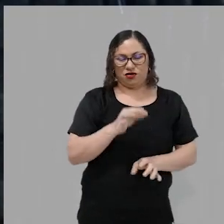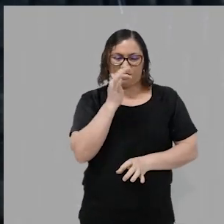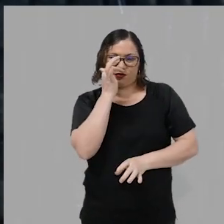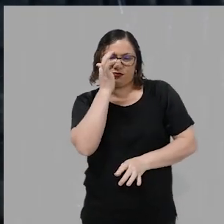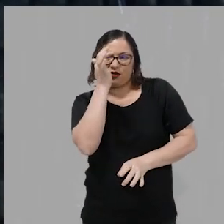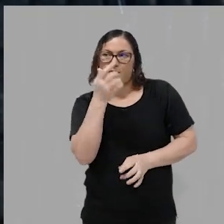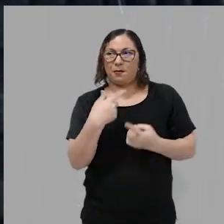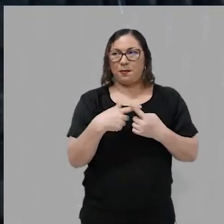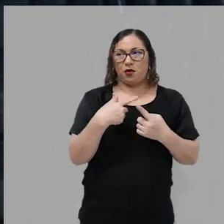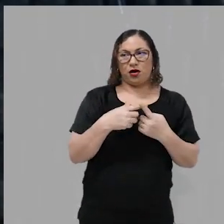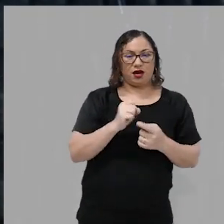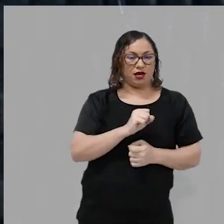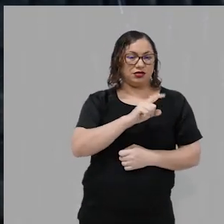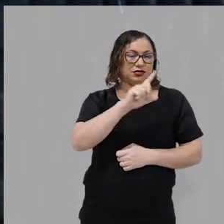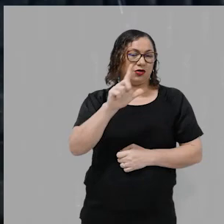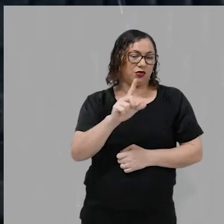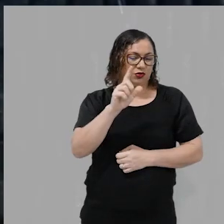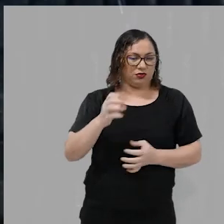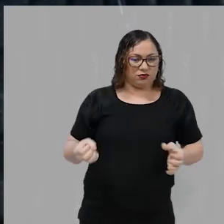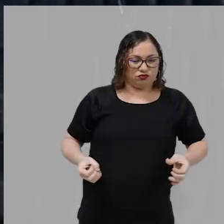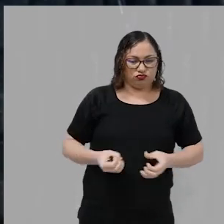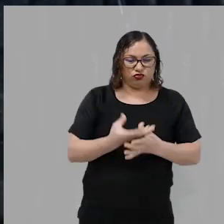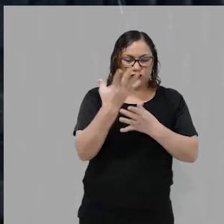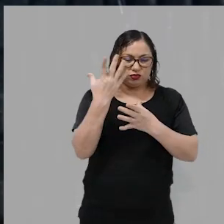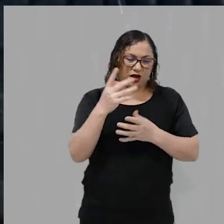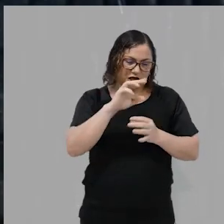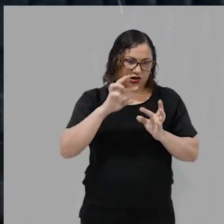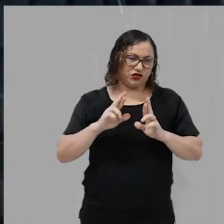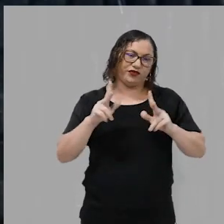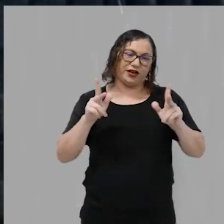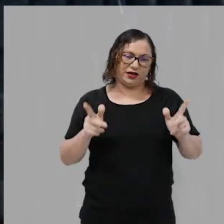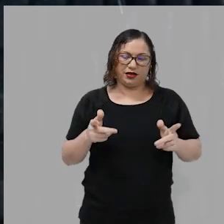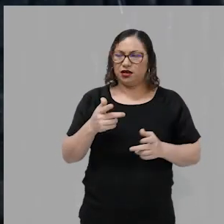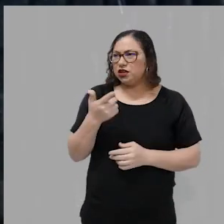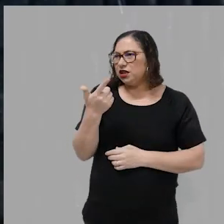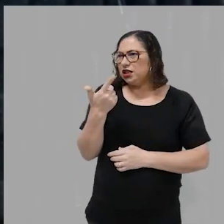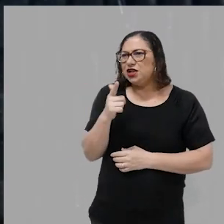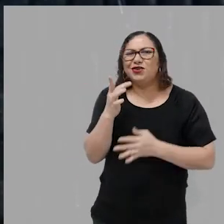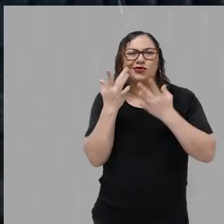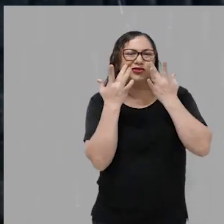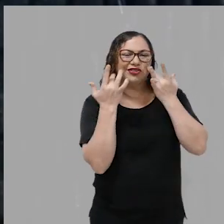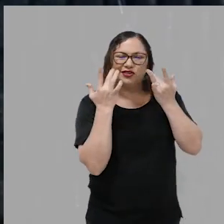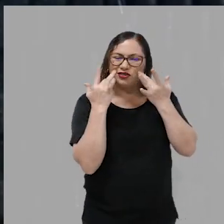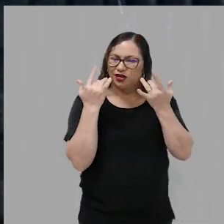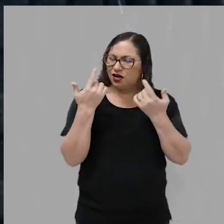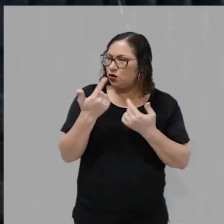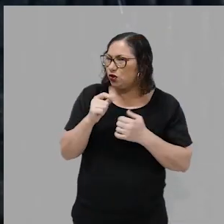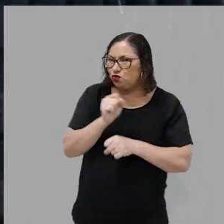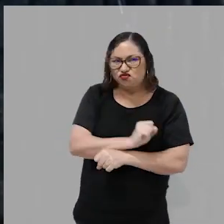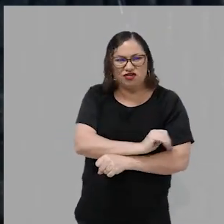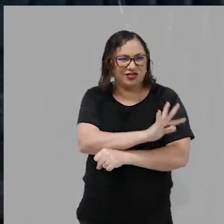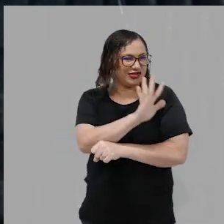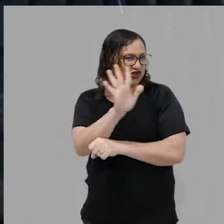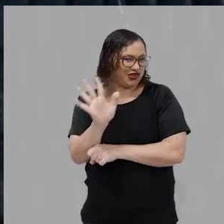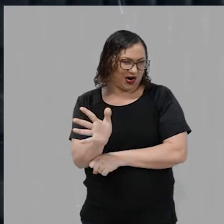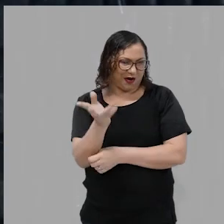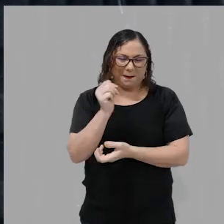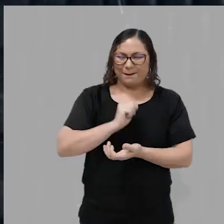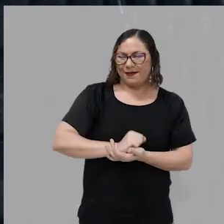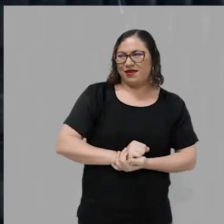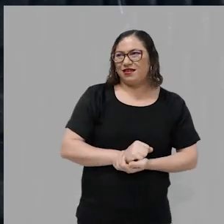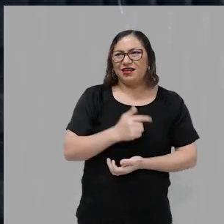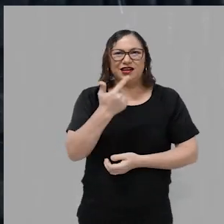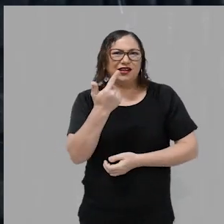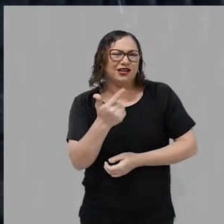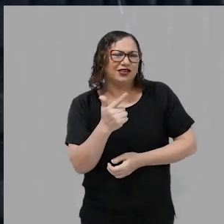elegante, porque nosso São Luís cresceu de uma maneira diferente, nem em outras cidades, não tinha teatro, não tinha shopping, que eu sei que vocês gostam,